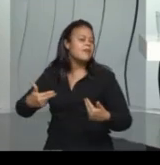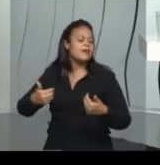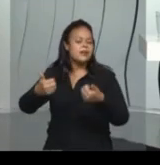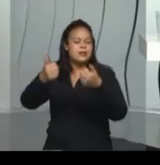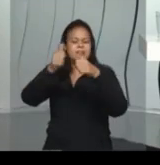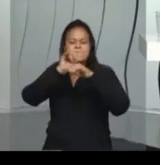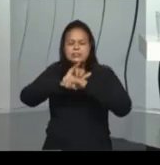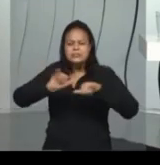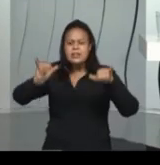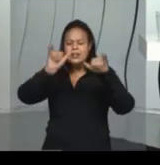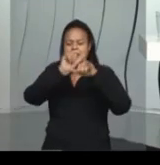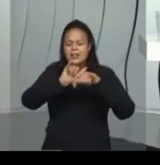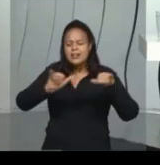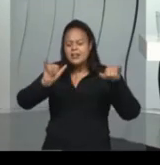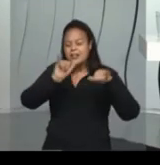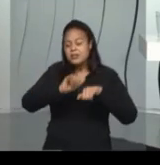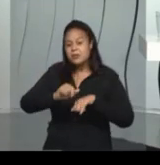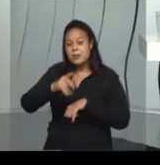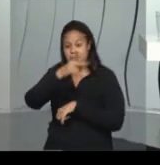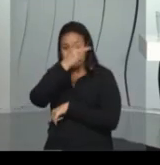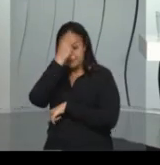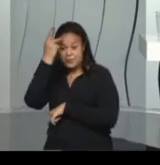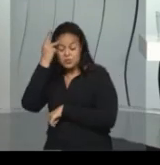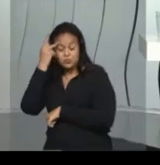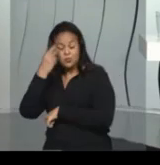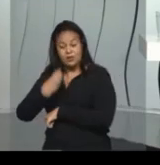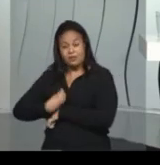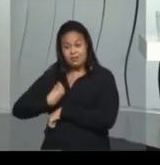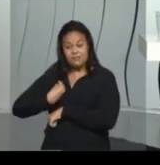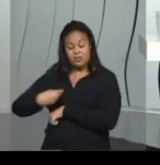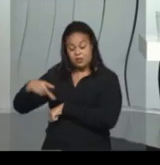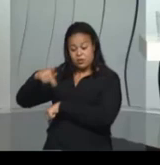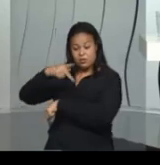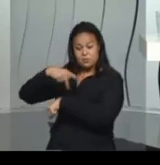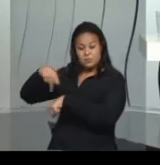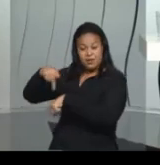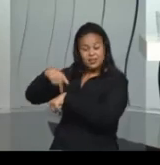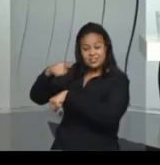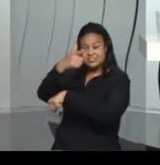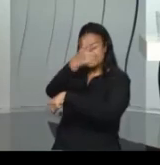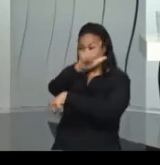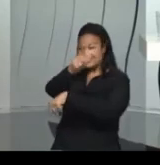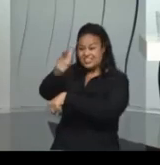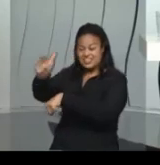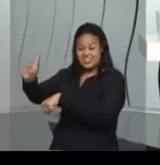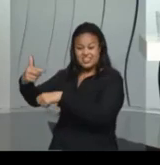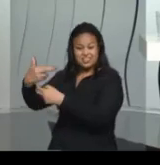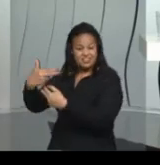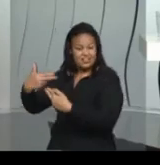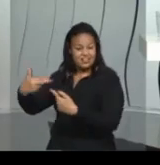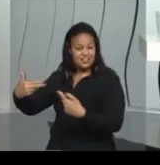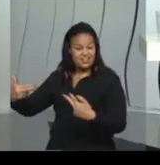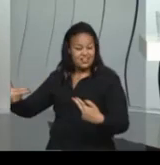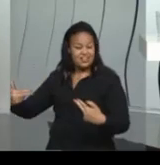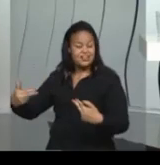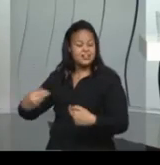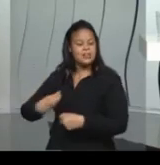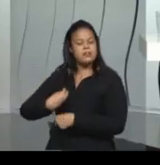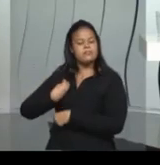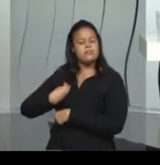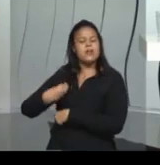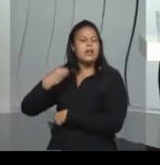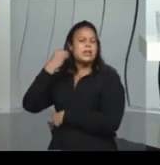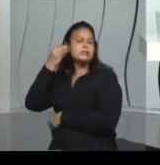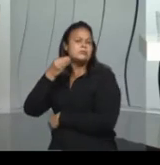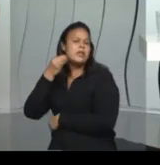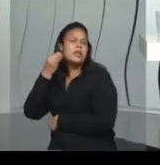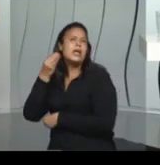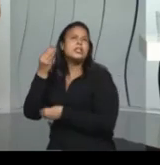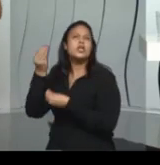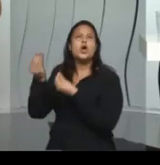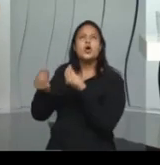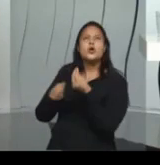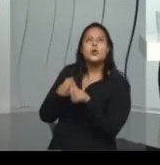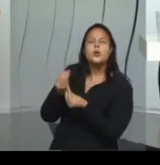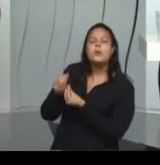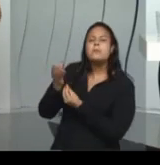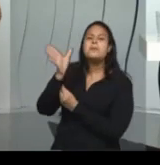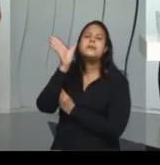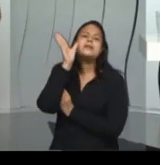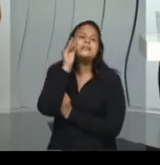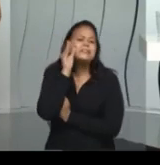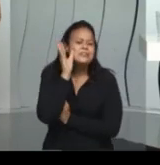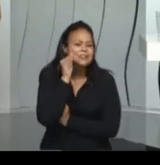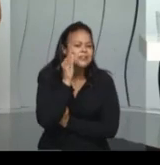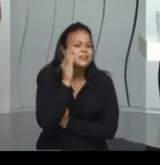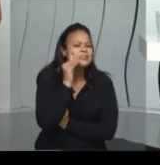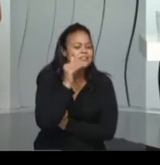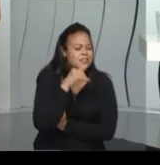que estão em outros países e o que eles estão vivendo por lá. É muito interessante,